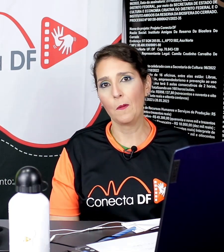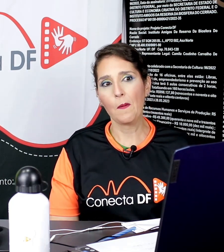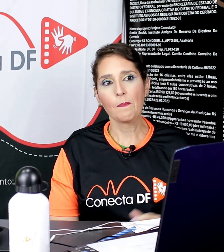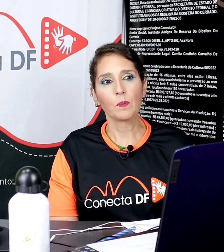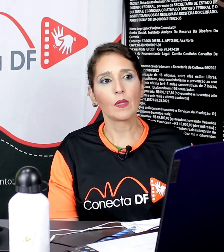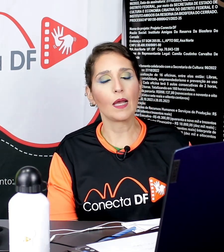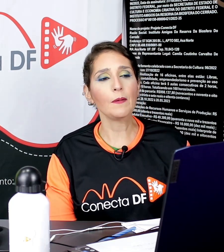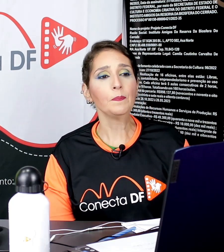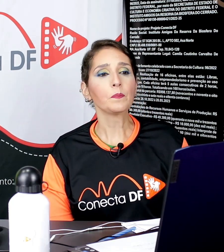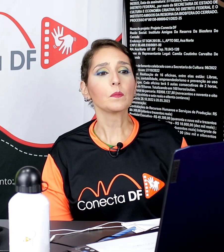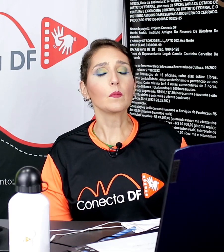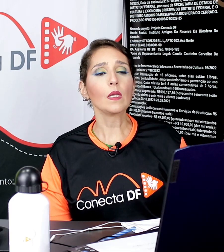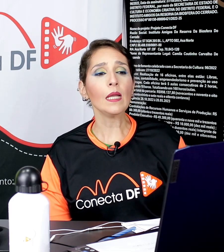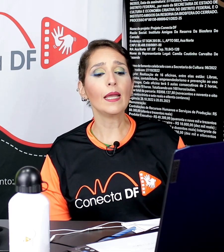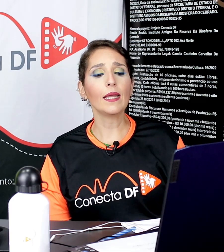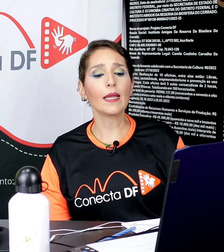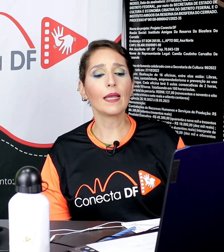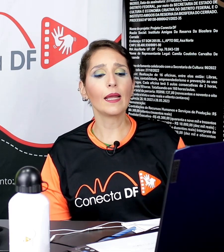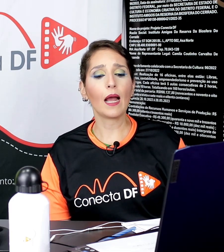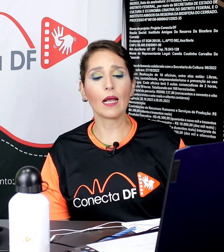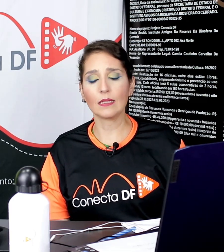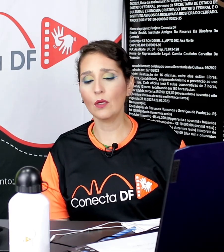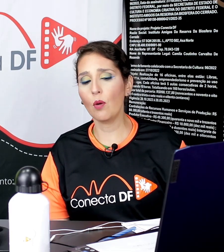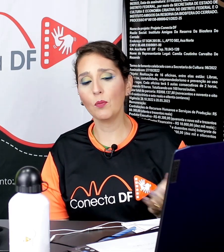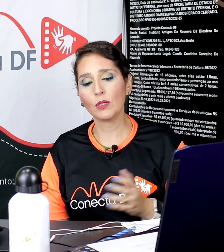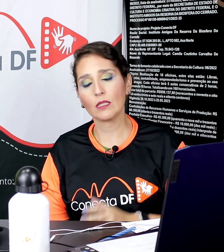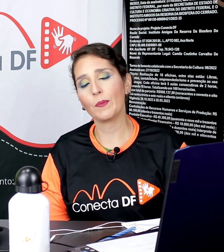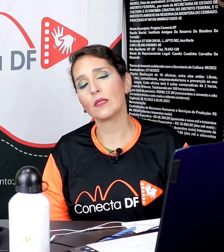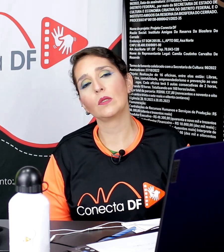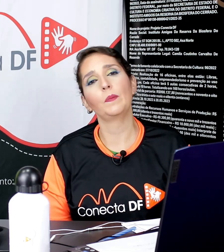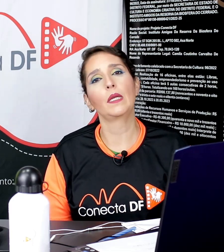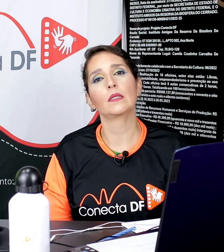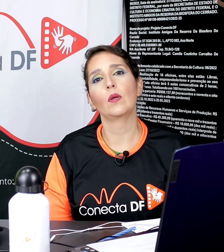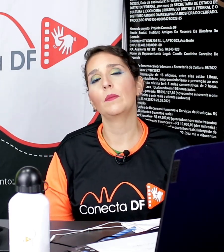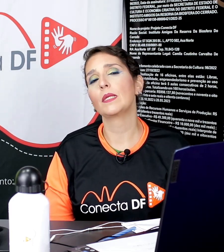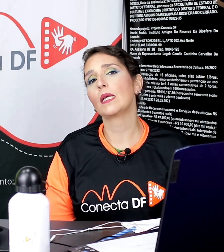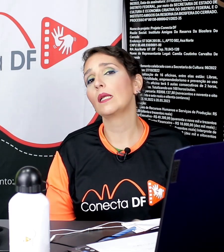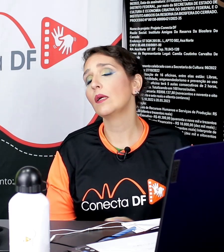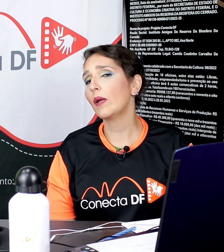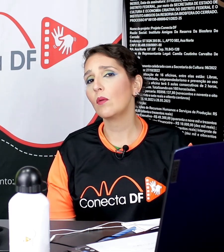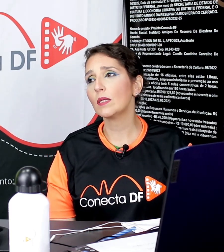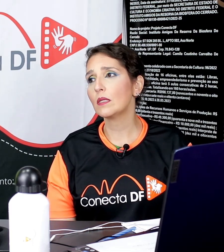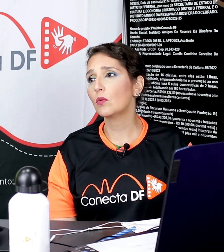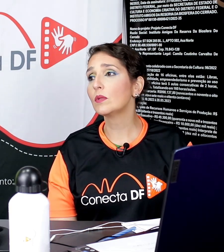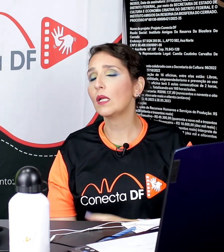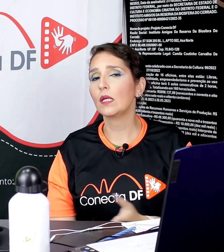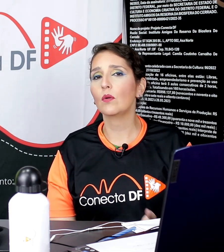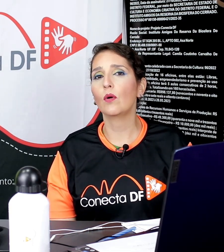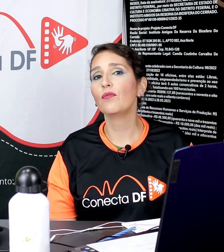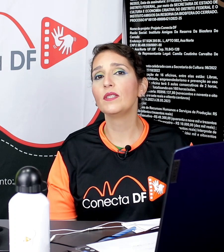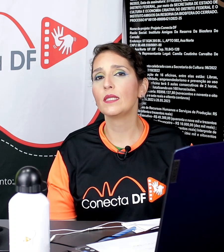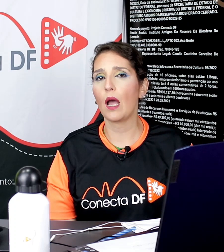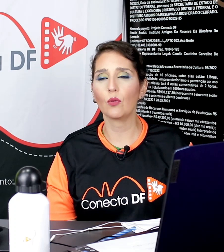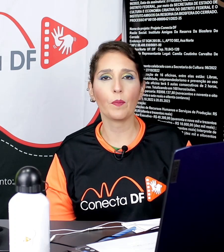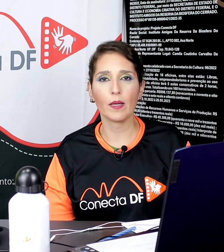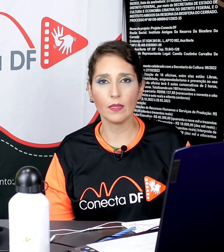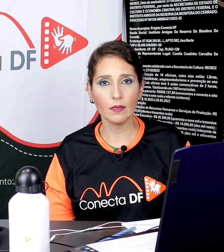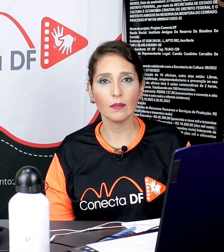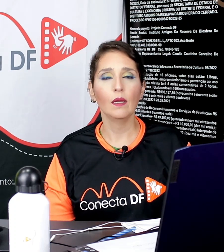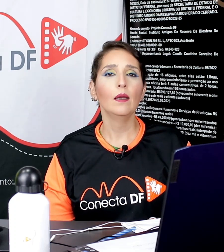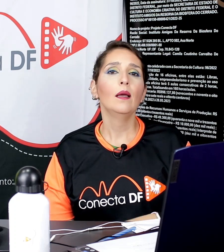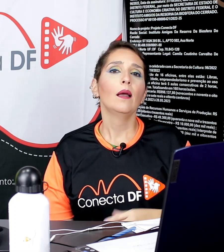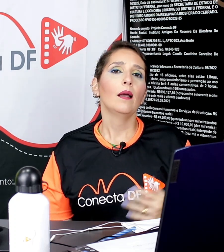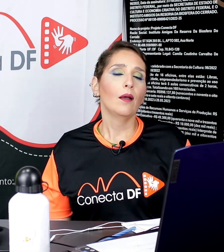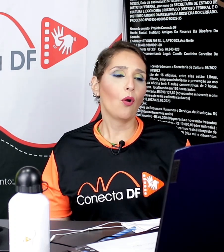diferente, tá? Assim como muitas pessoas pensam, a Libras ela não é uma segunda língua oficial no